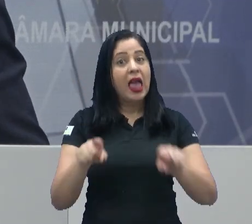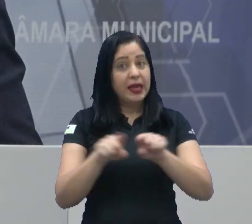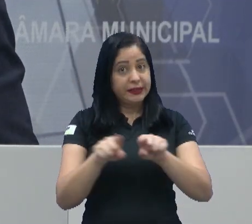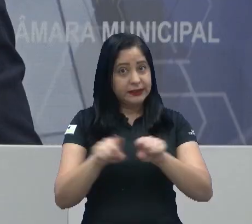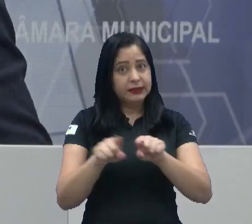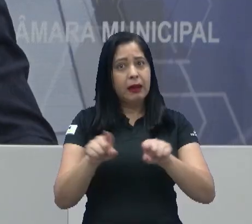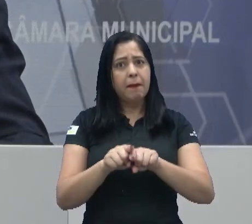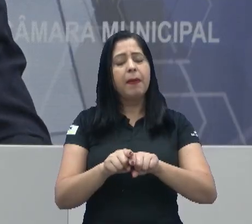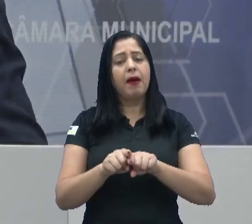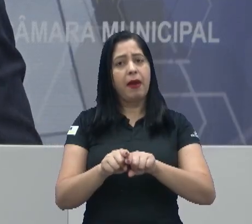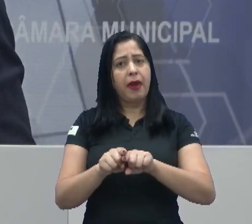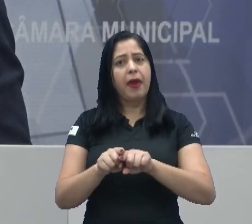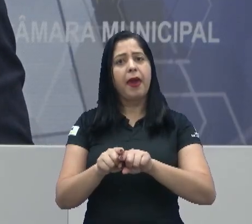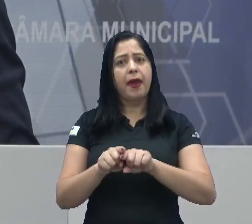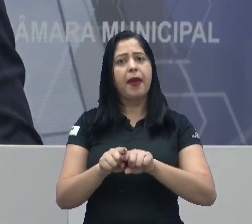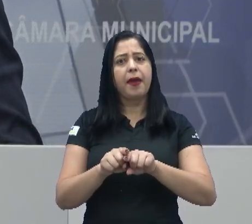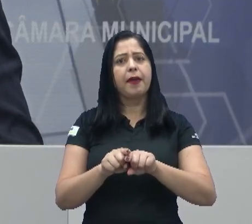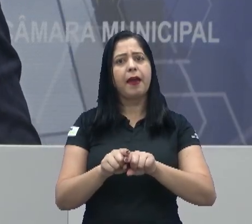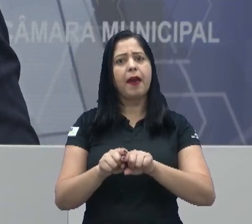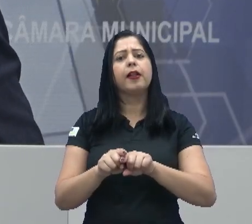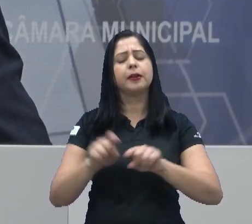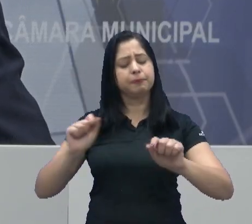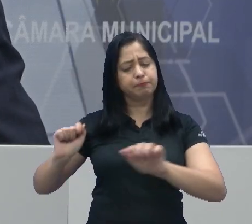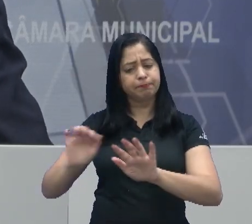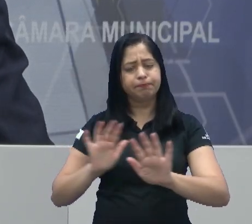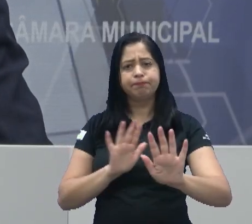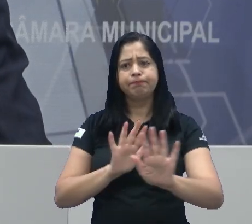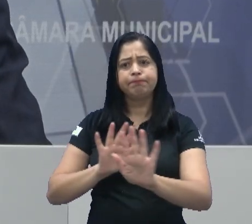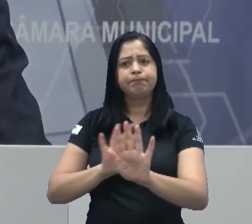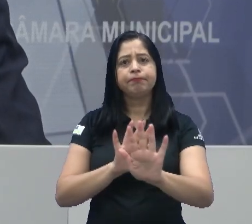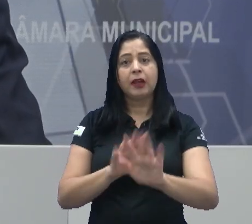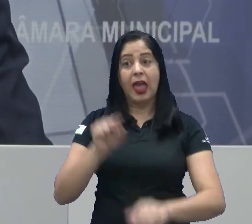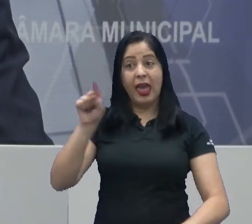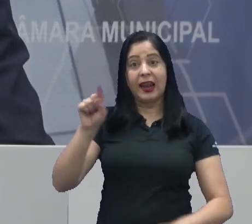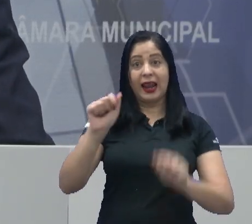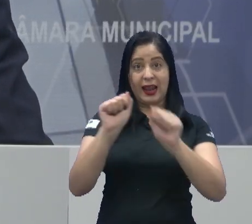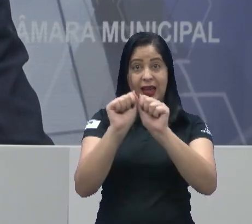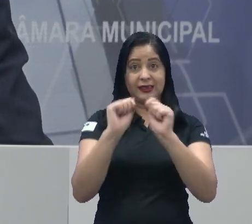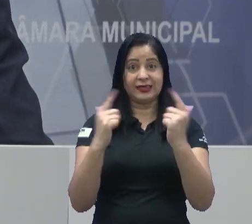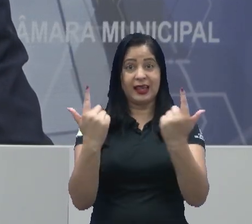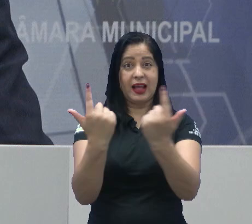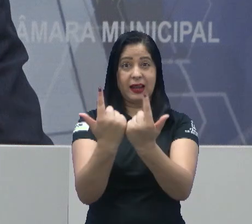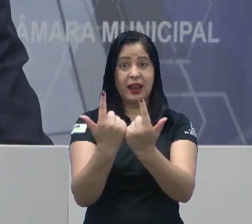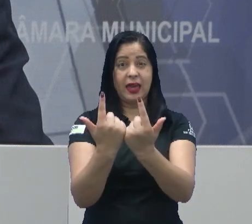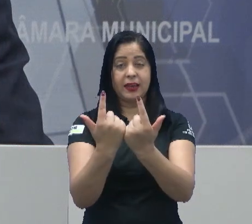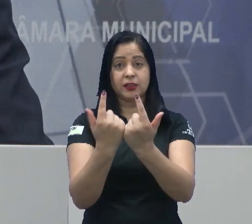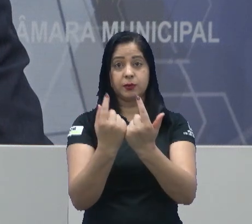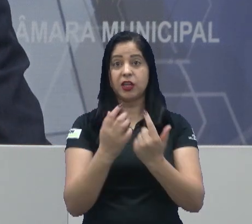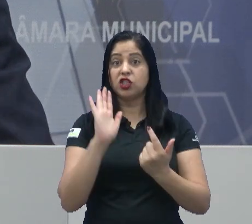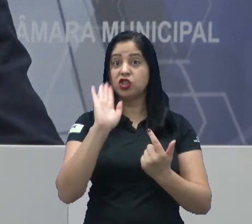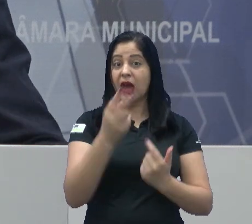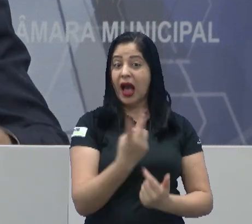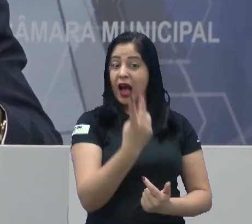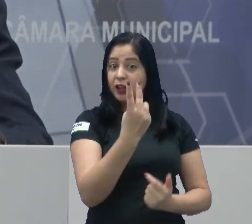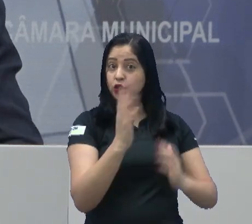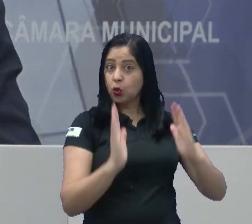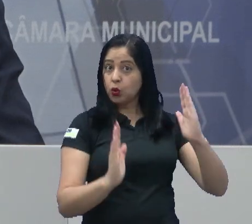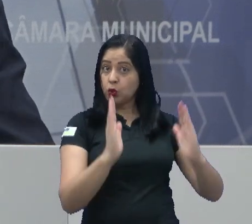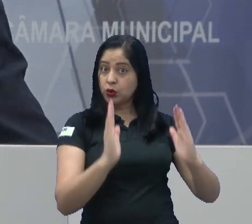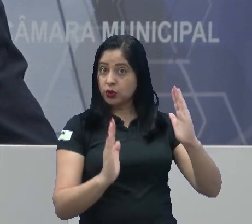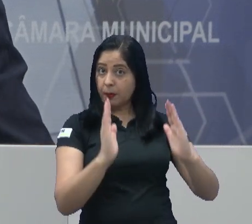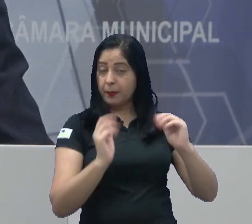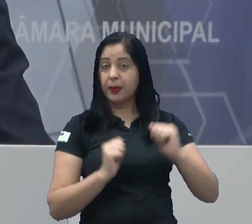ruas da cidade, se tornou deputada e continua na Assembleia Legislativa de São Paulo por 2 mandatos consecutivos,